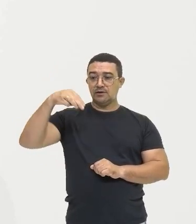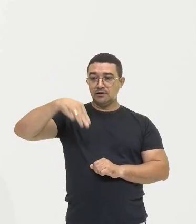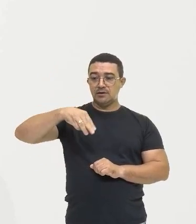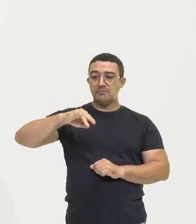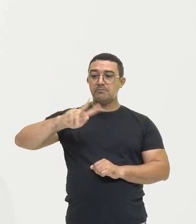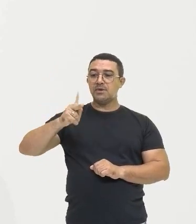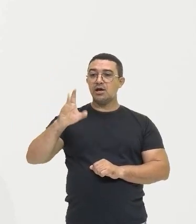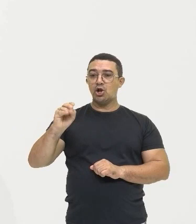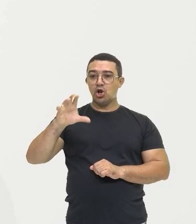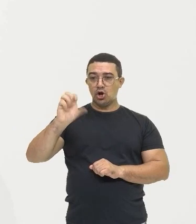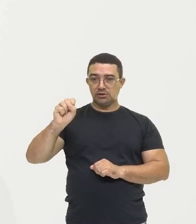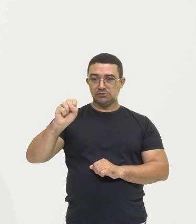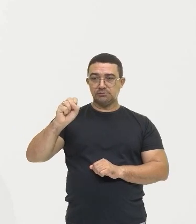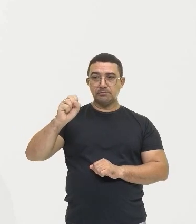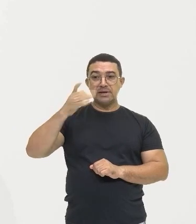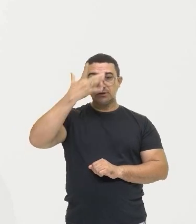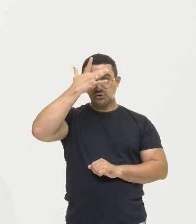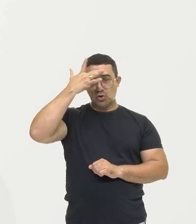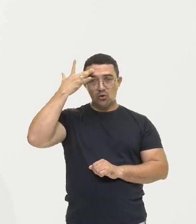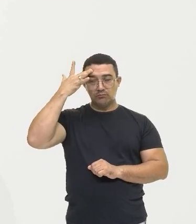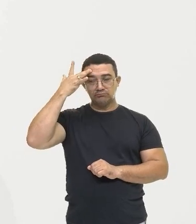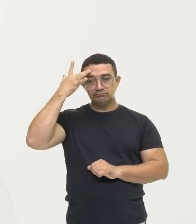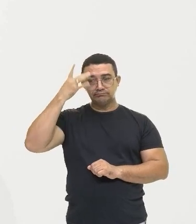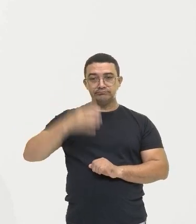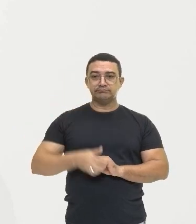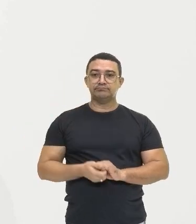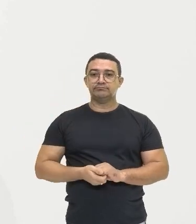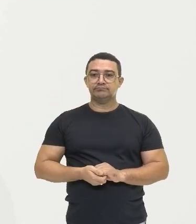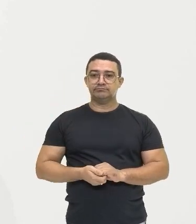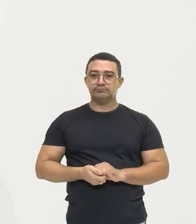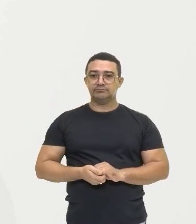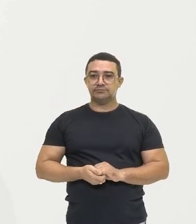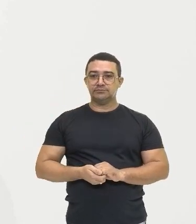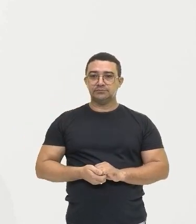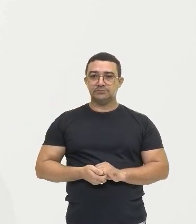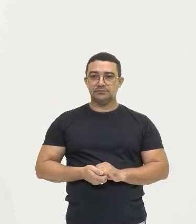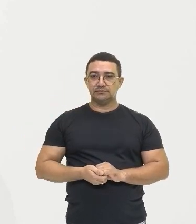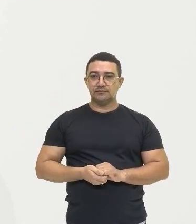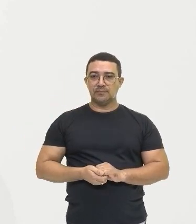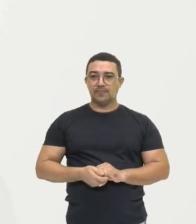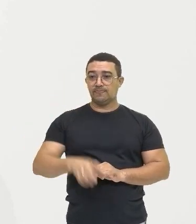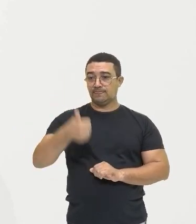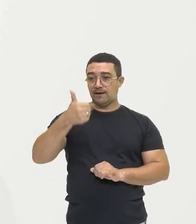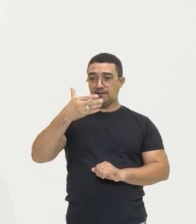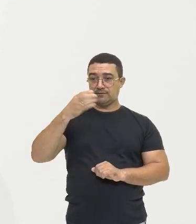749,6 milhões de habitantes e esse número aqui representa